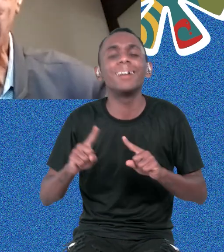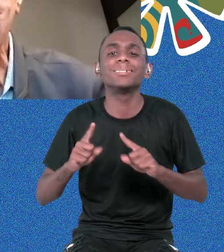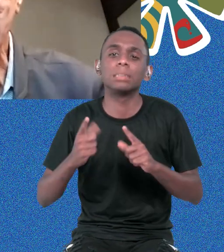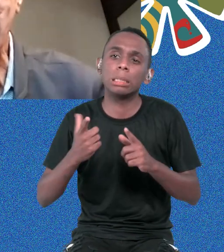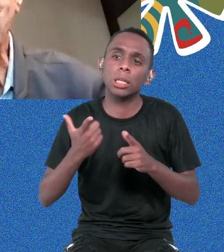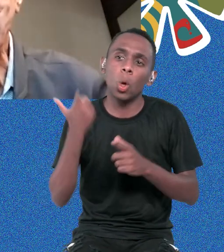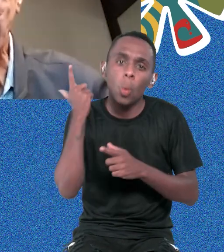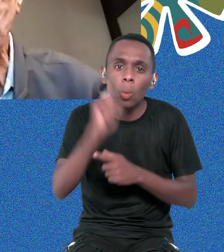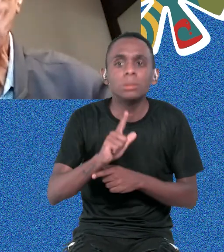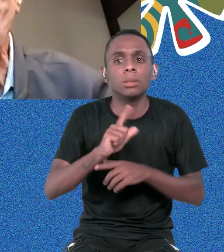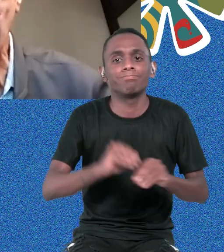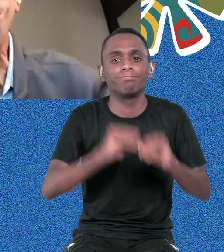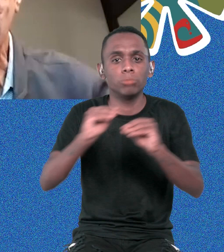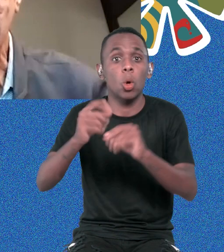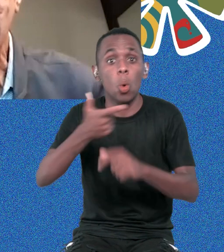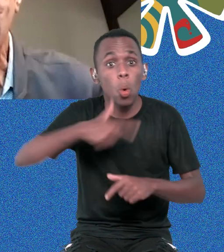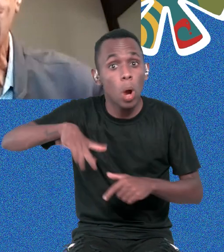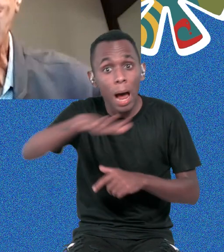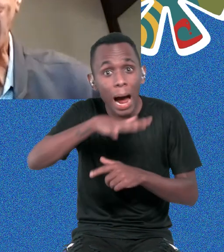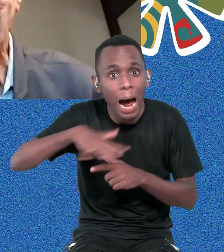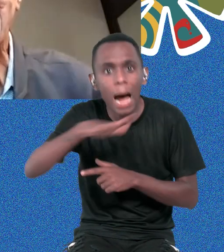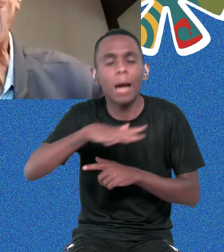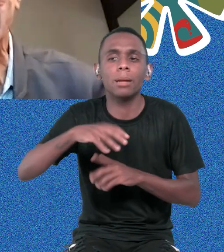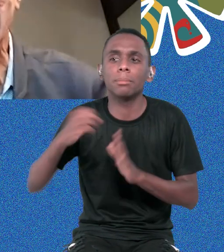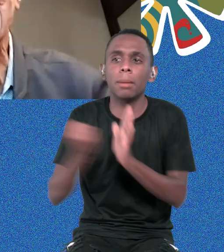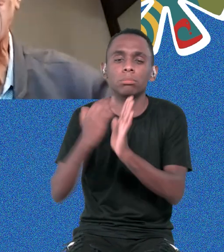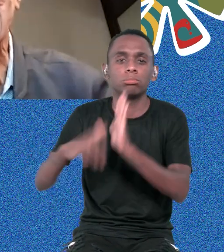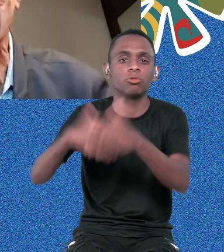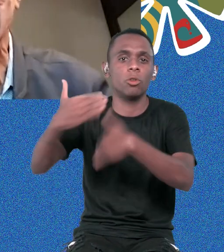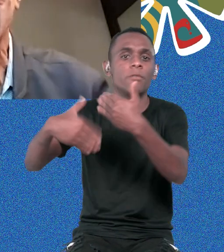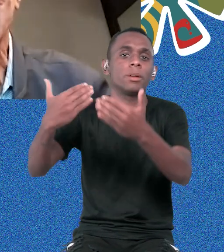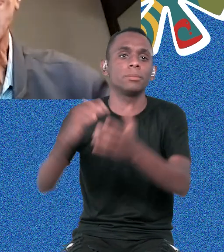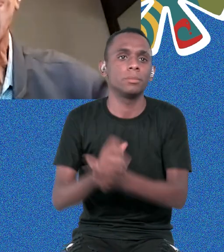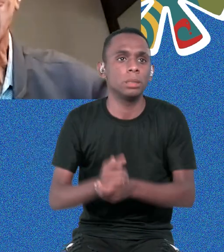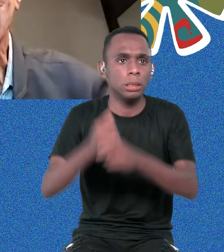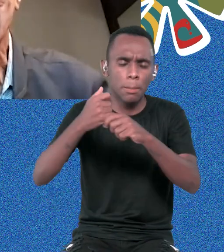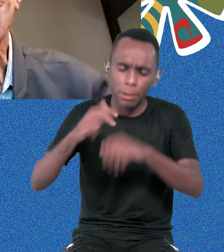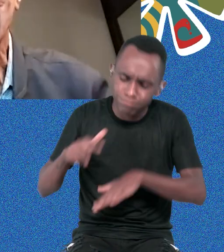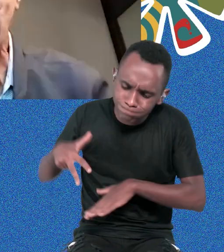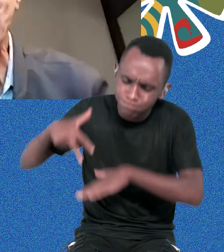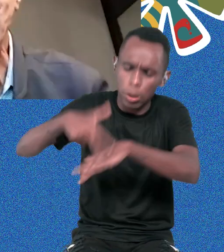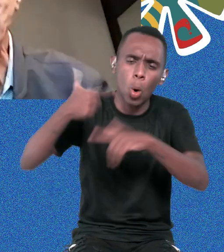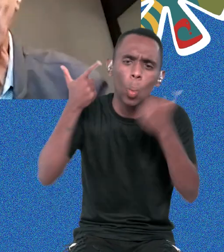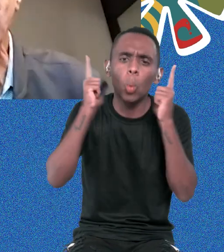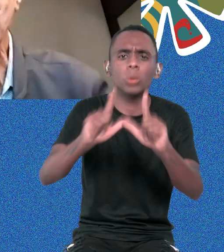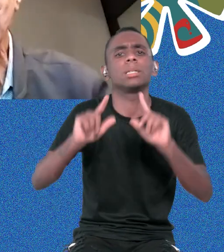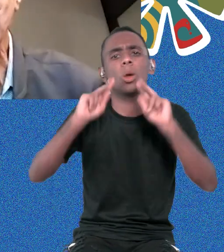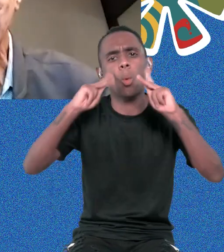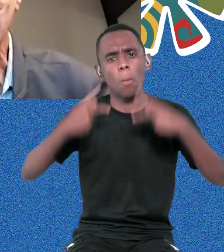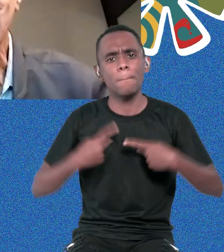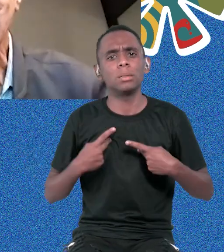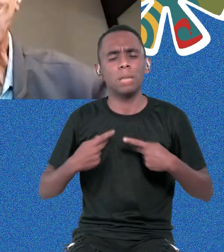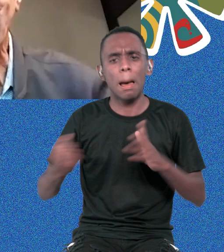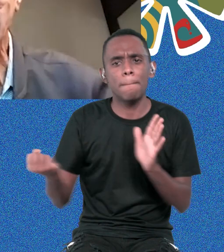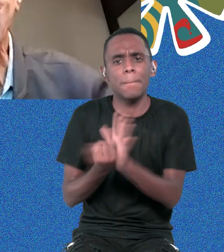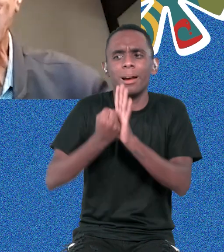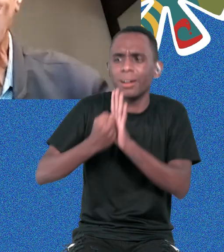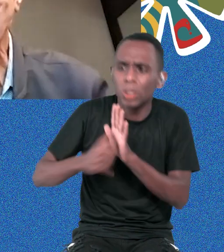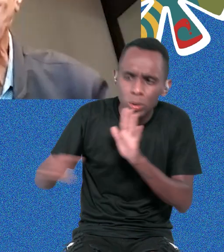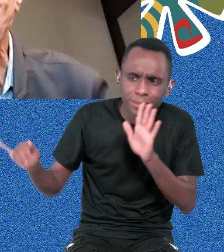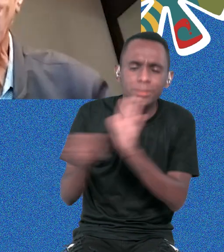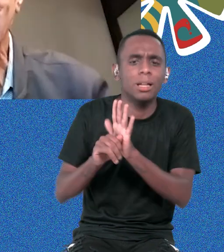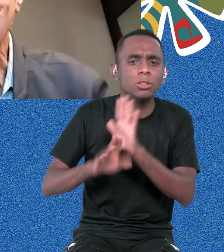mas vão para outro lugar para se enraizar. para se afirmar humanos, para